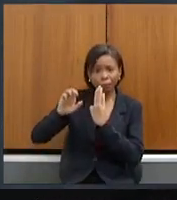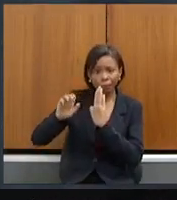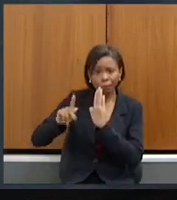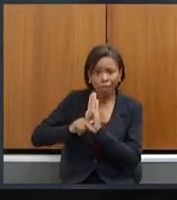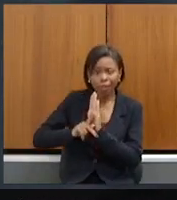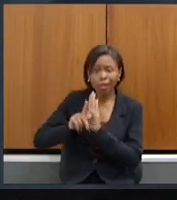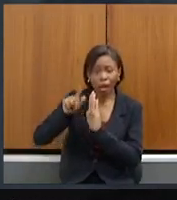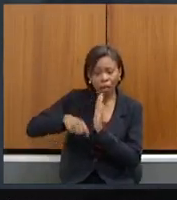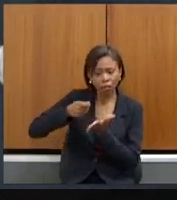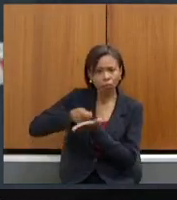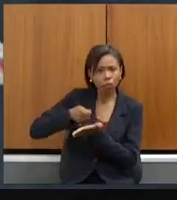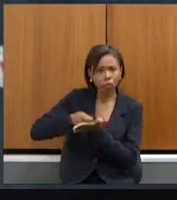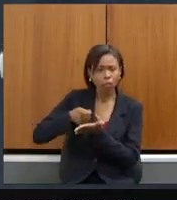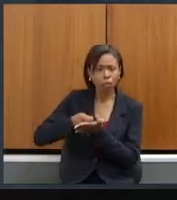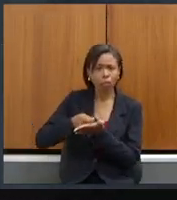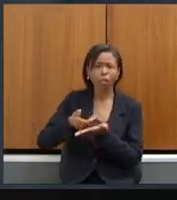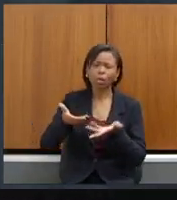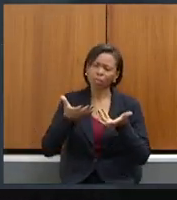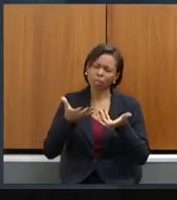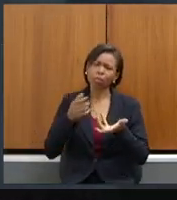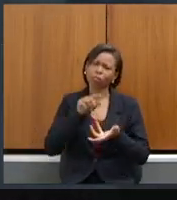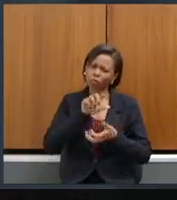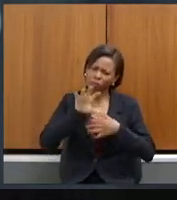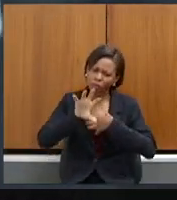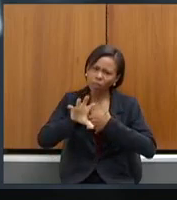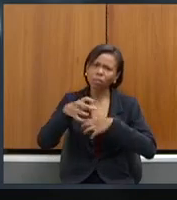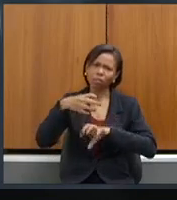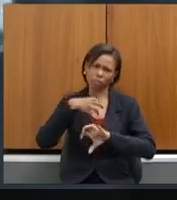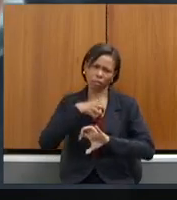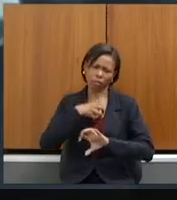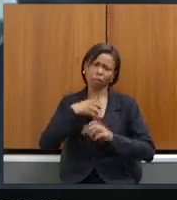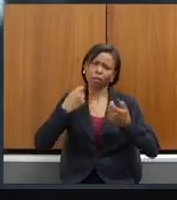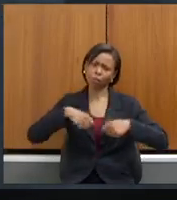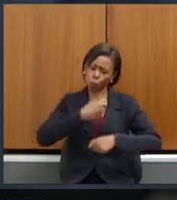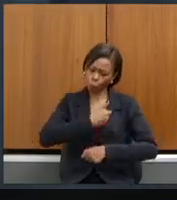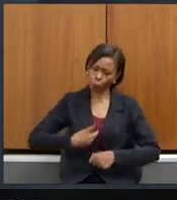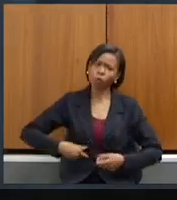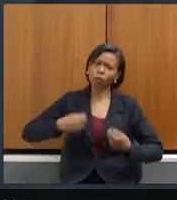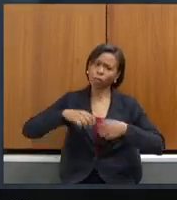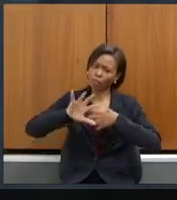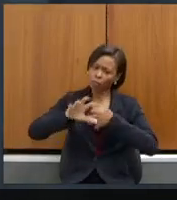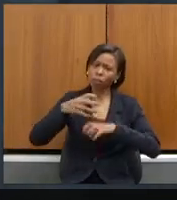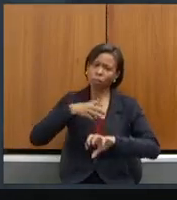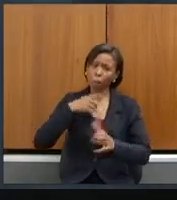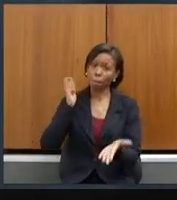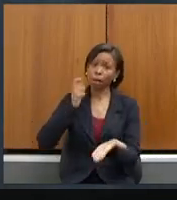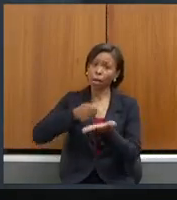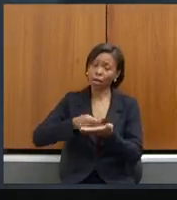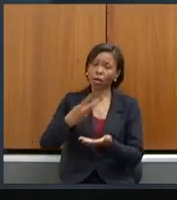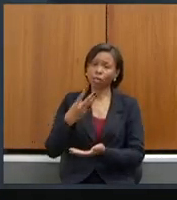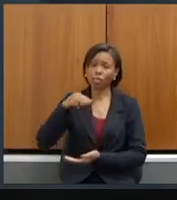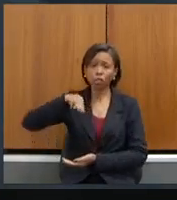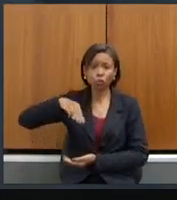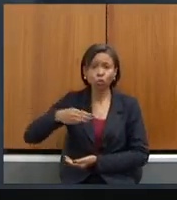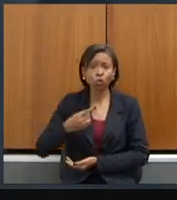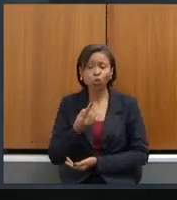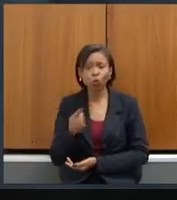Clemência e com a compaixão do governo para pagar esses três milhões